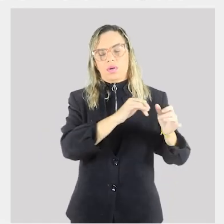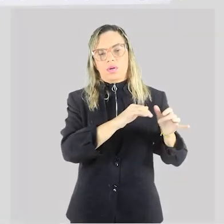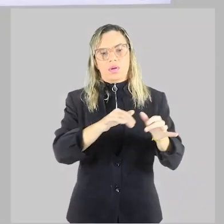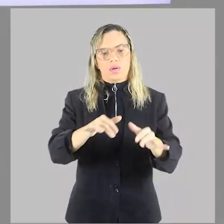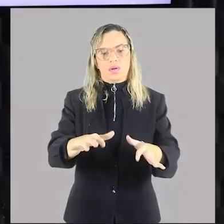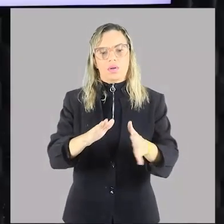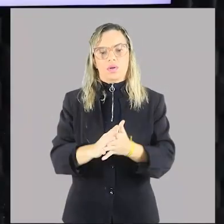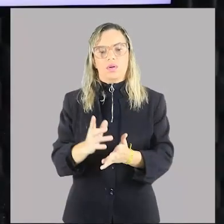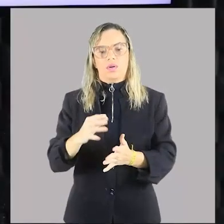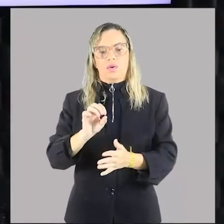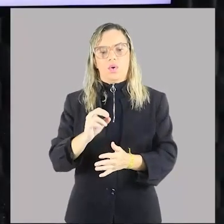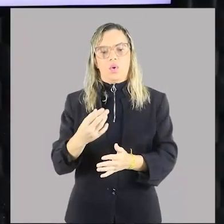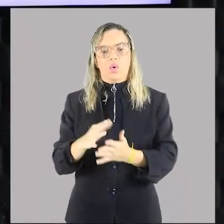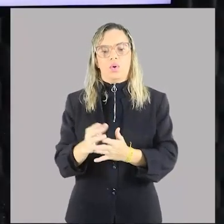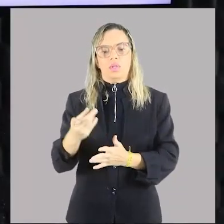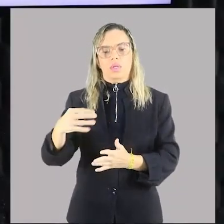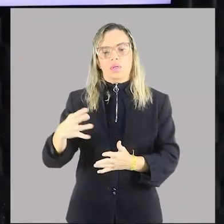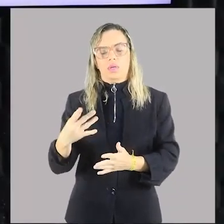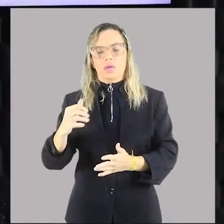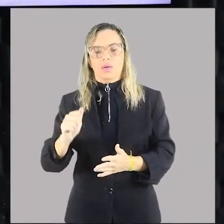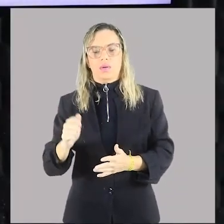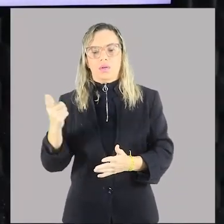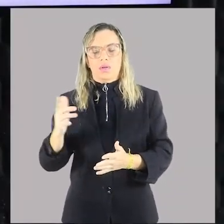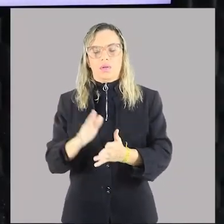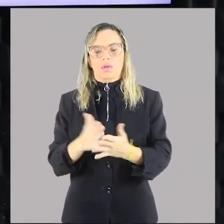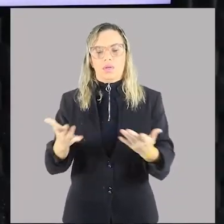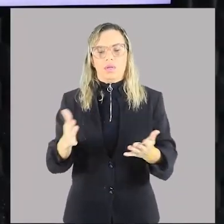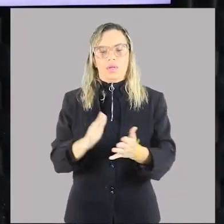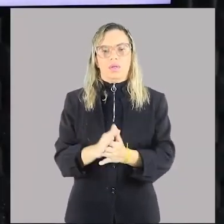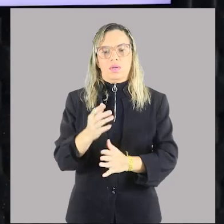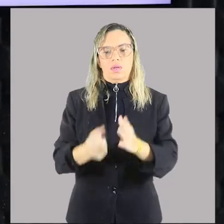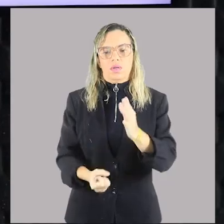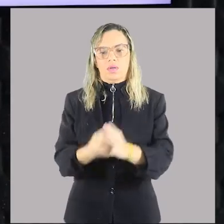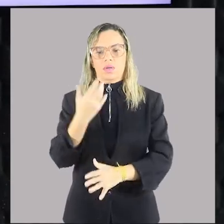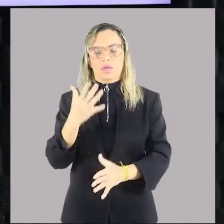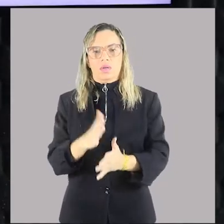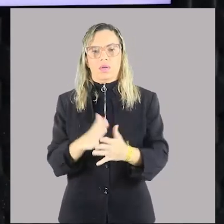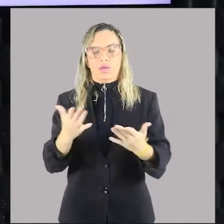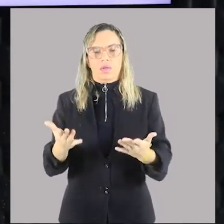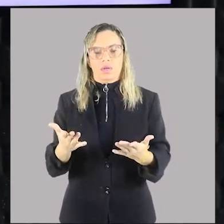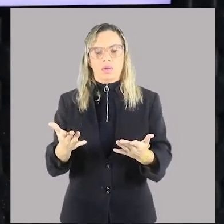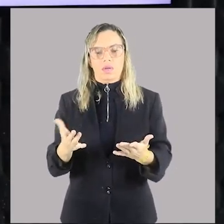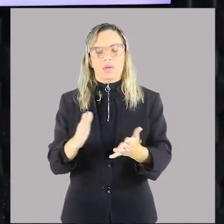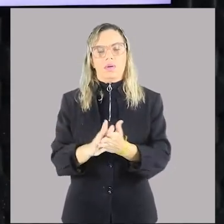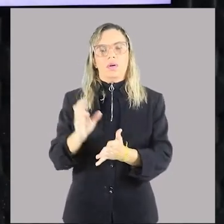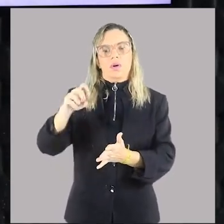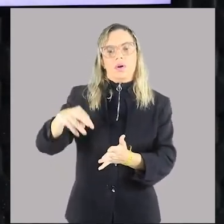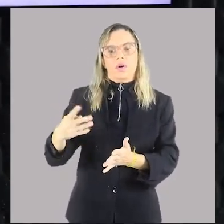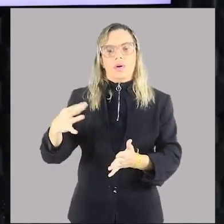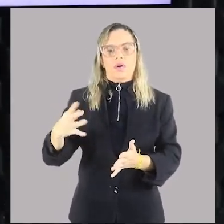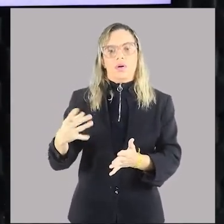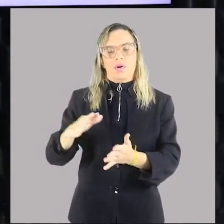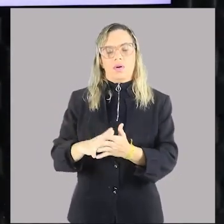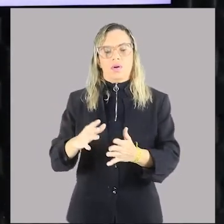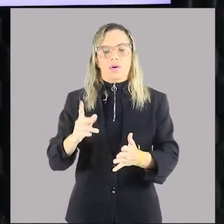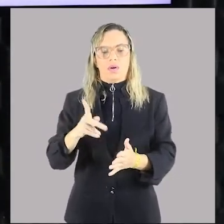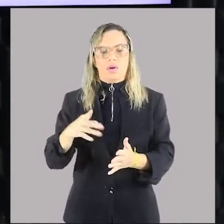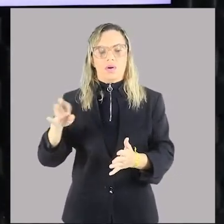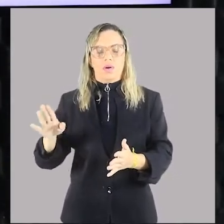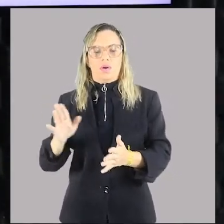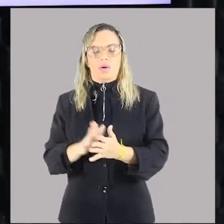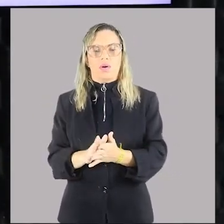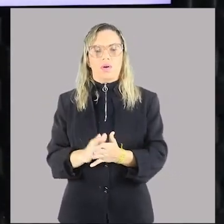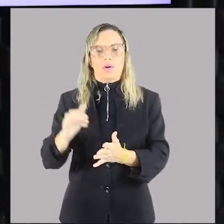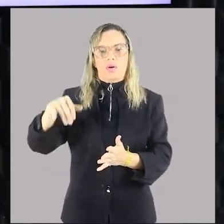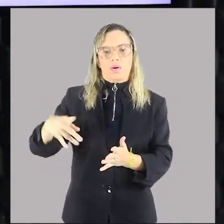A descentralização administrativa cria os órgãos da administração pública, aliás, as entidades da administração pública indireta,